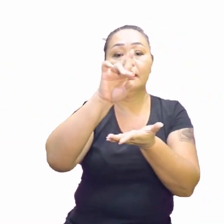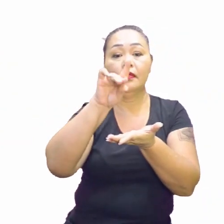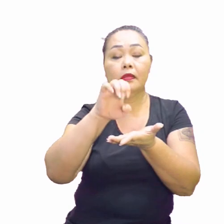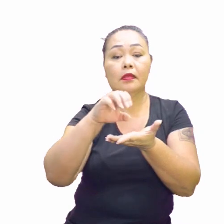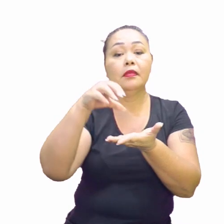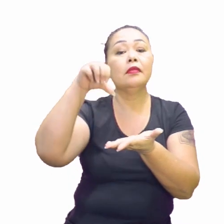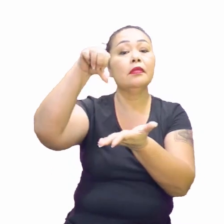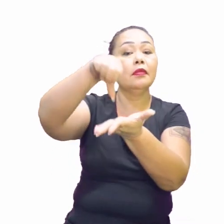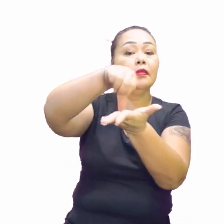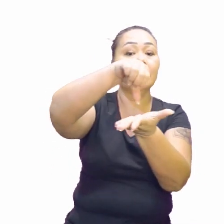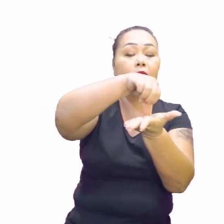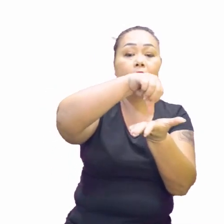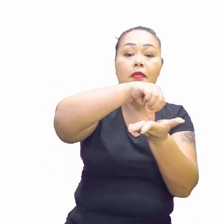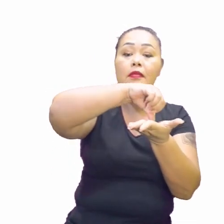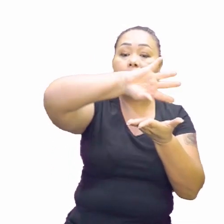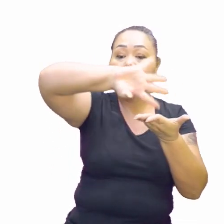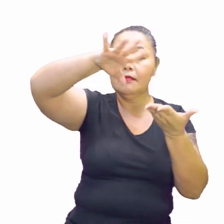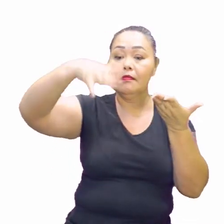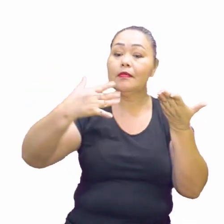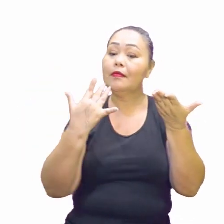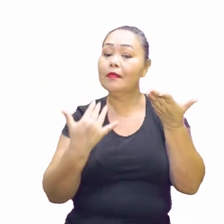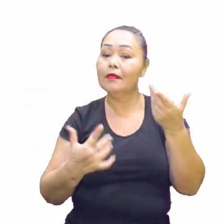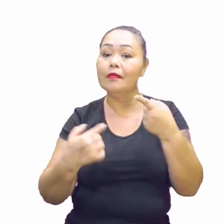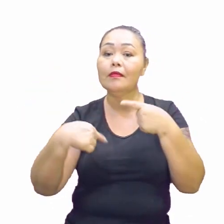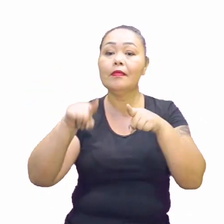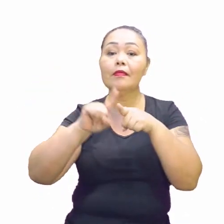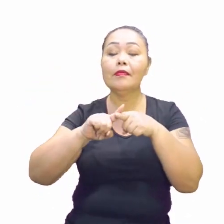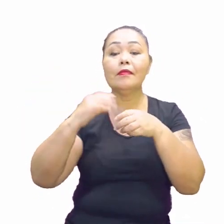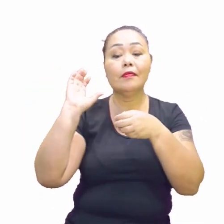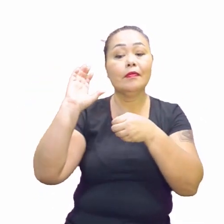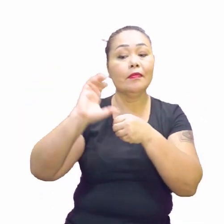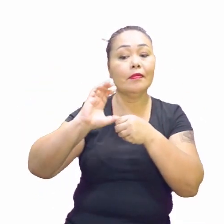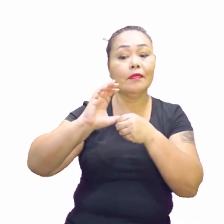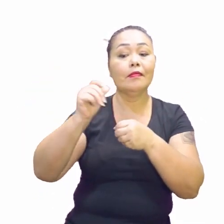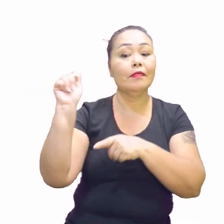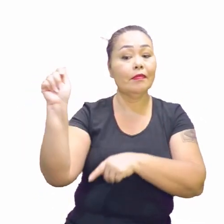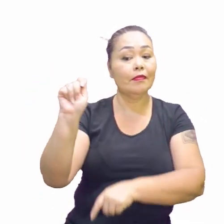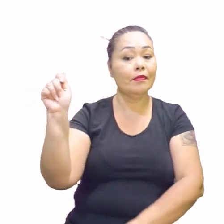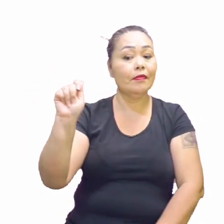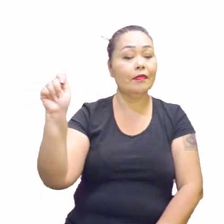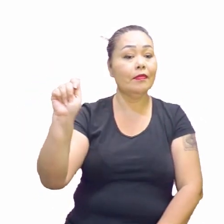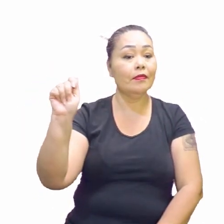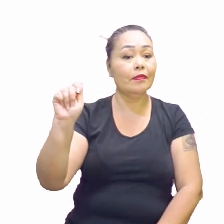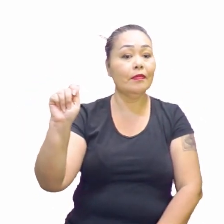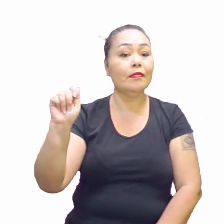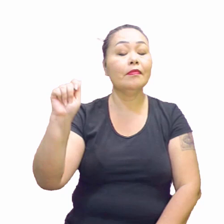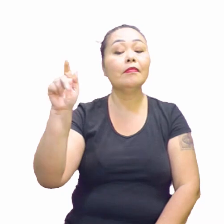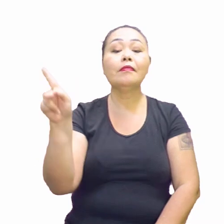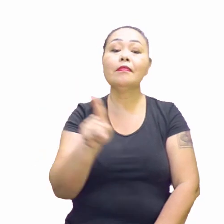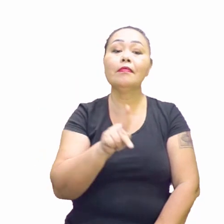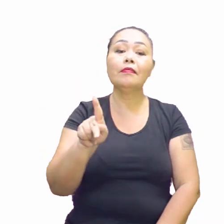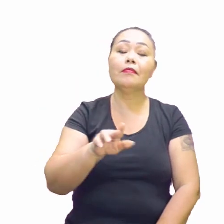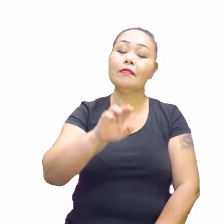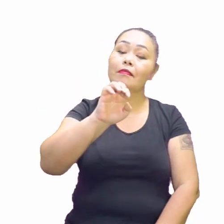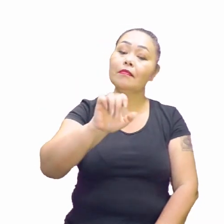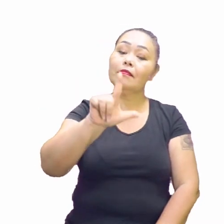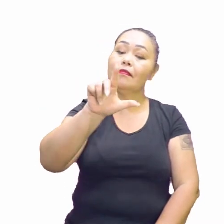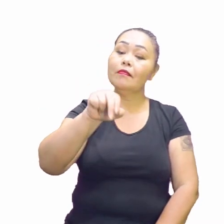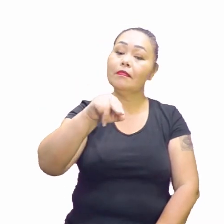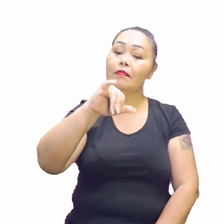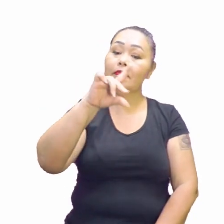Cantanhede, Polo Arco-Íris, CRED Ariquemes, da professora Helenilda, professora